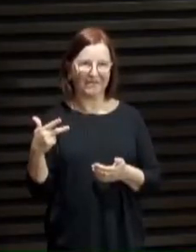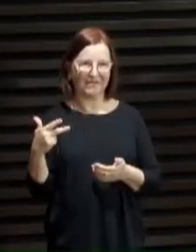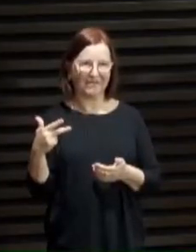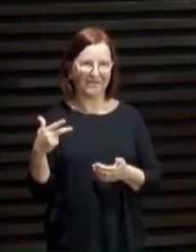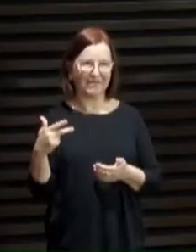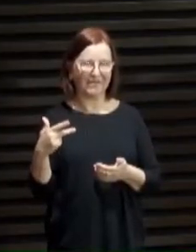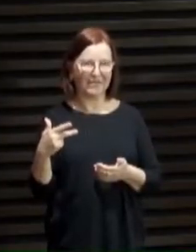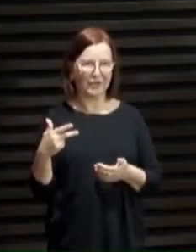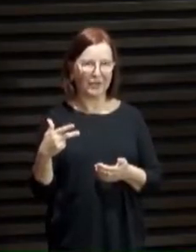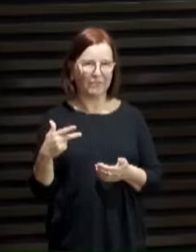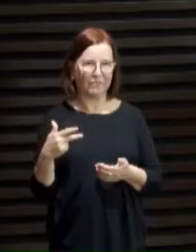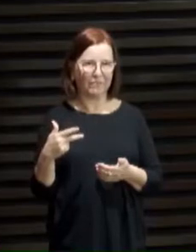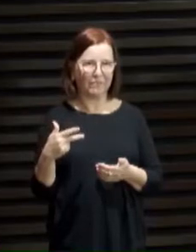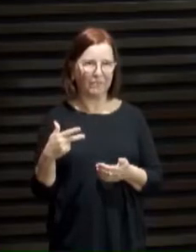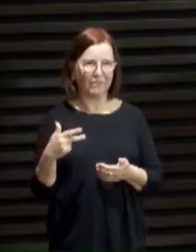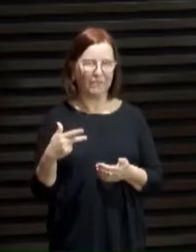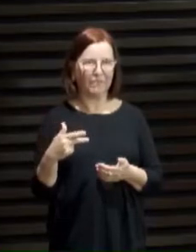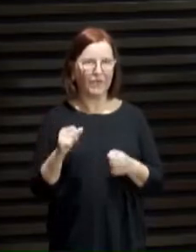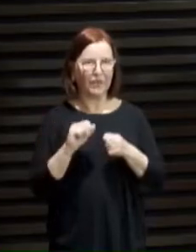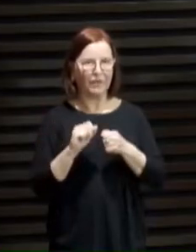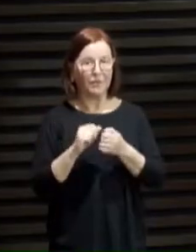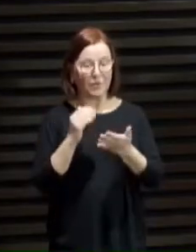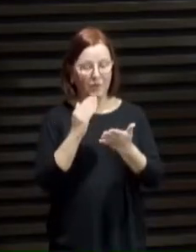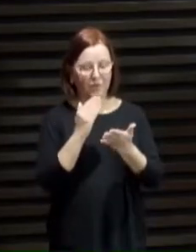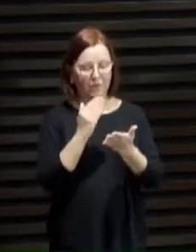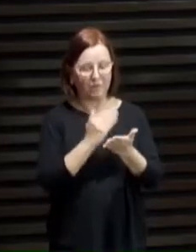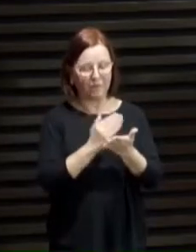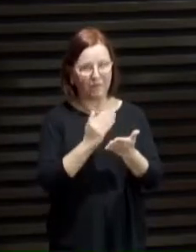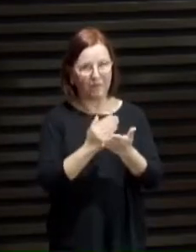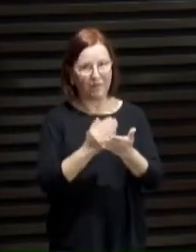faremos 4 exposições